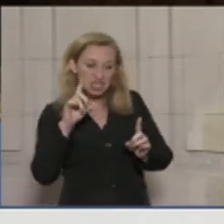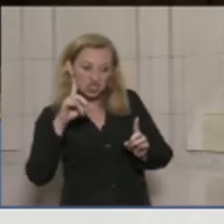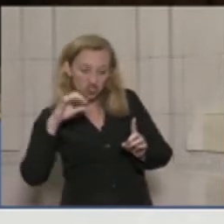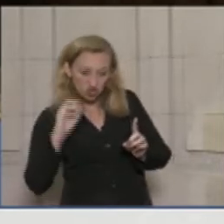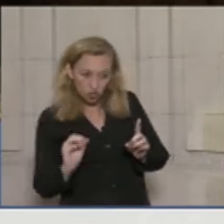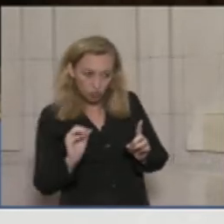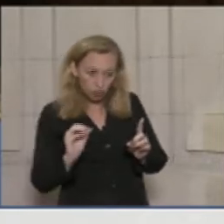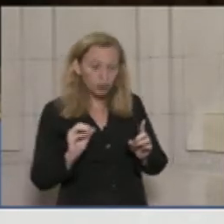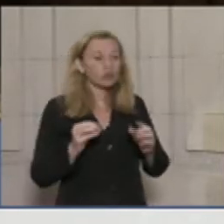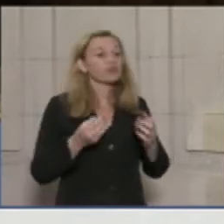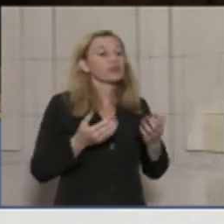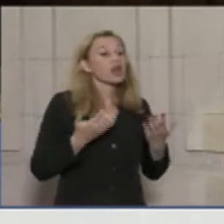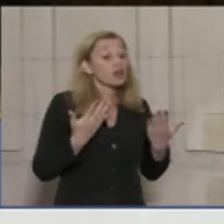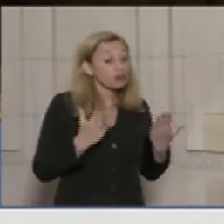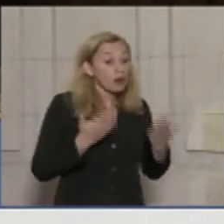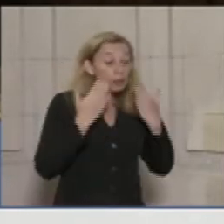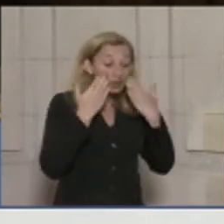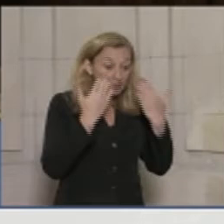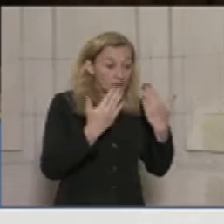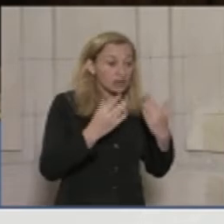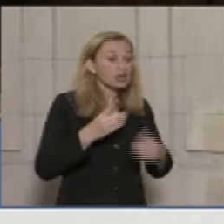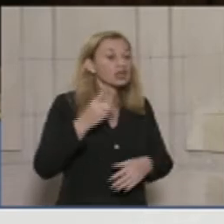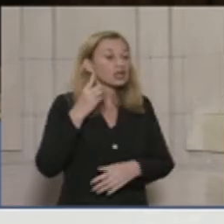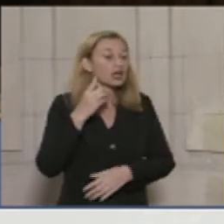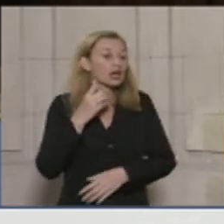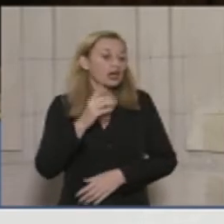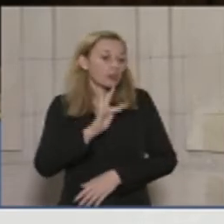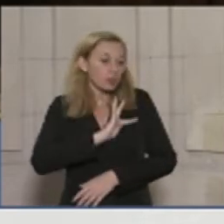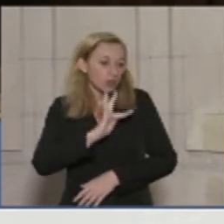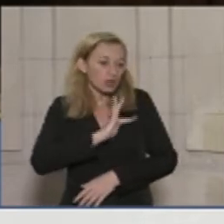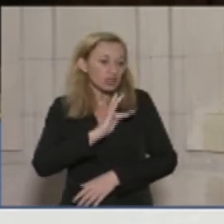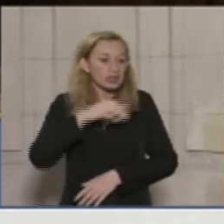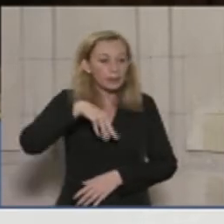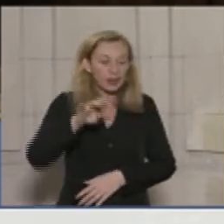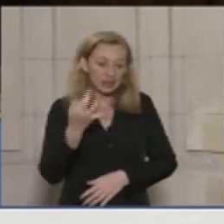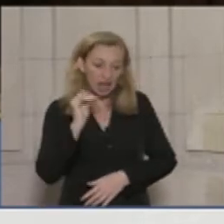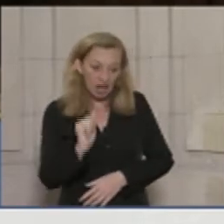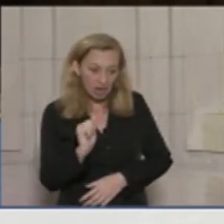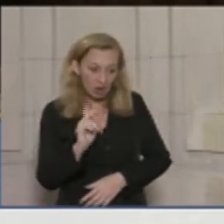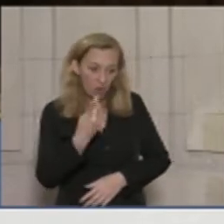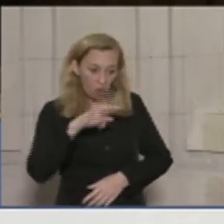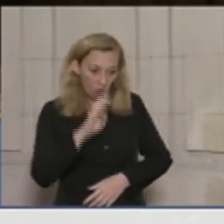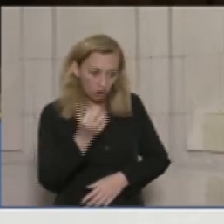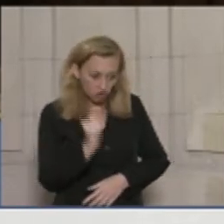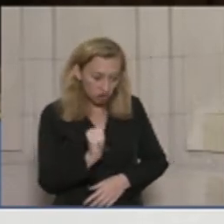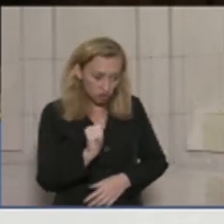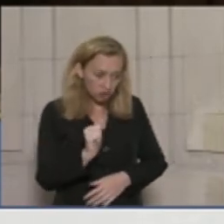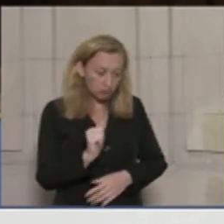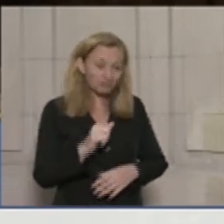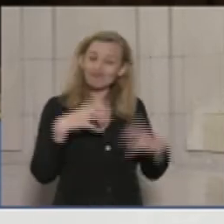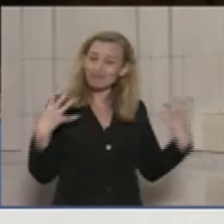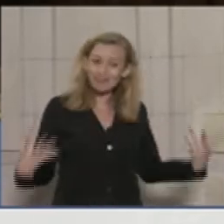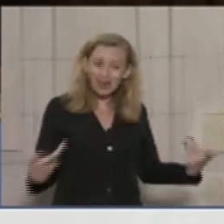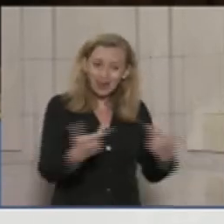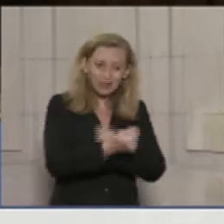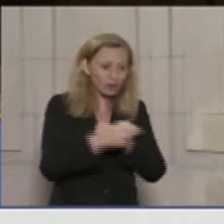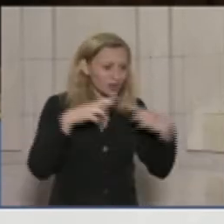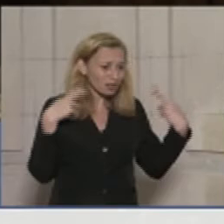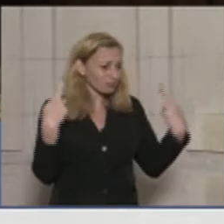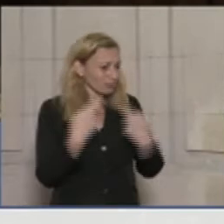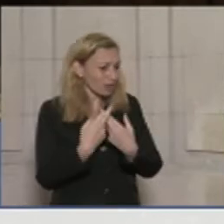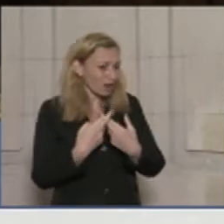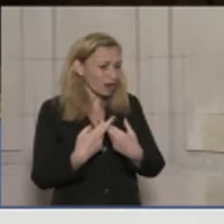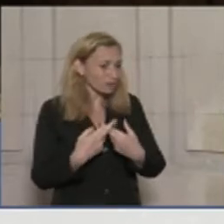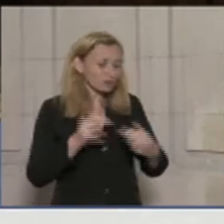aqui parabenizar a deputada Marta Rocha pela condução dessa CPI, que está sendo maravilhosa. A